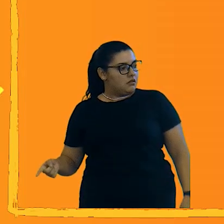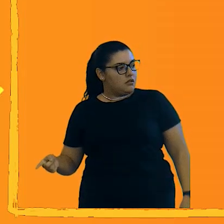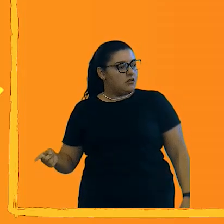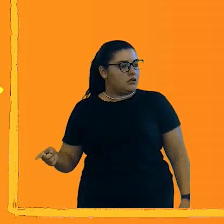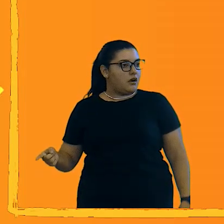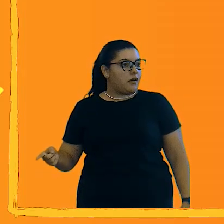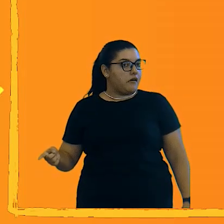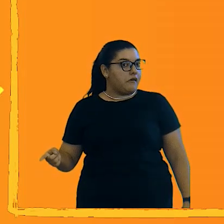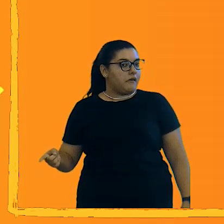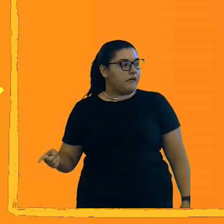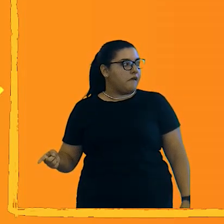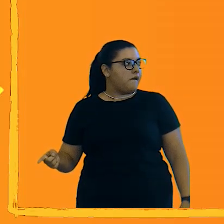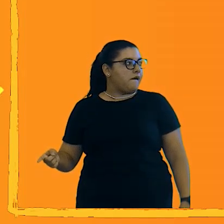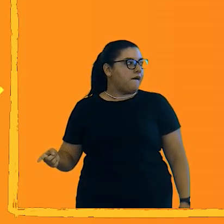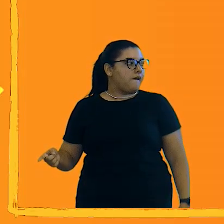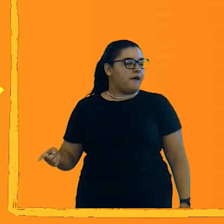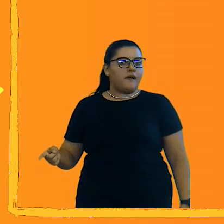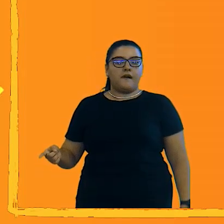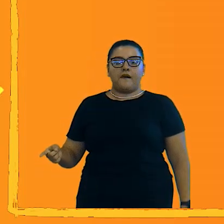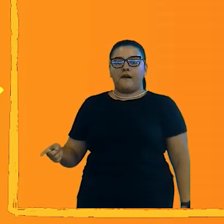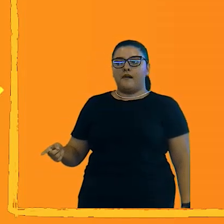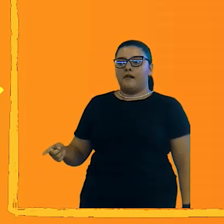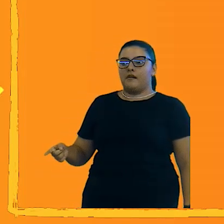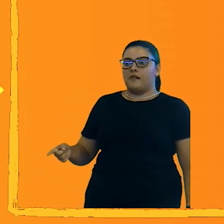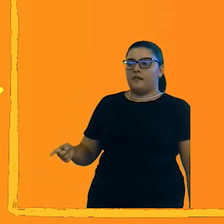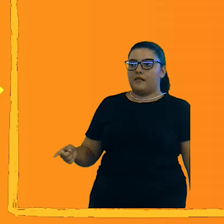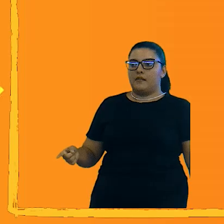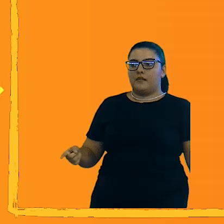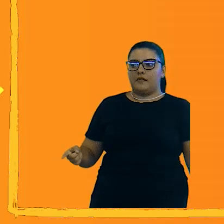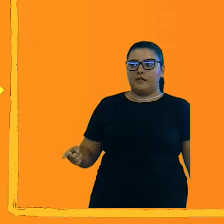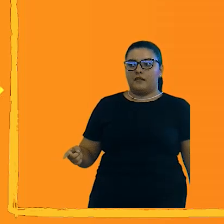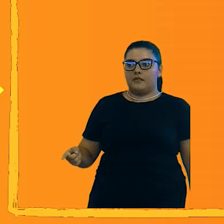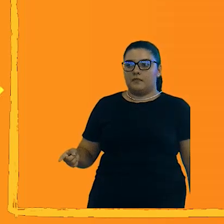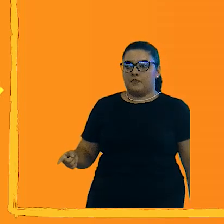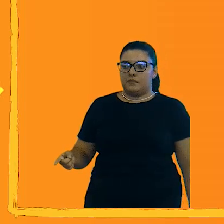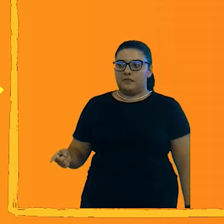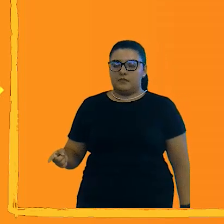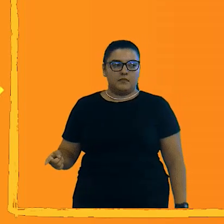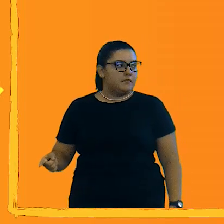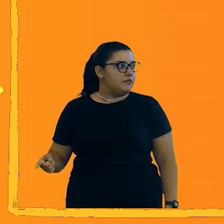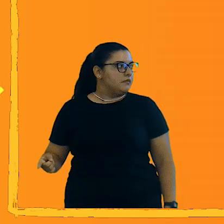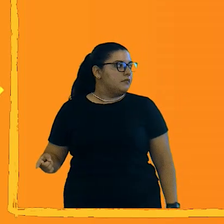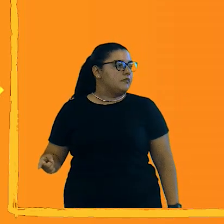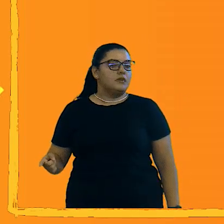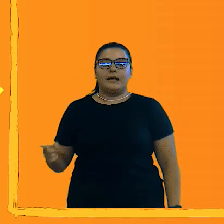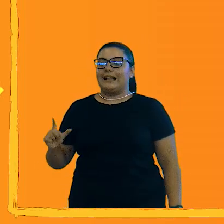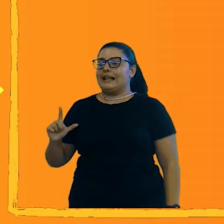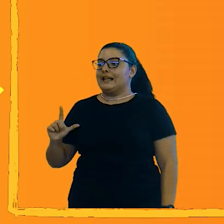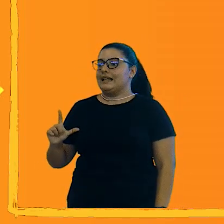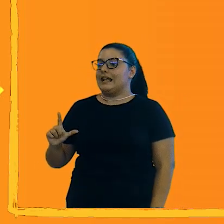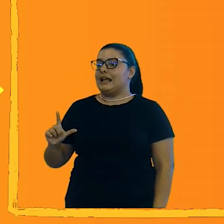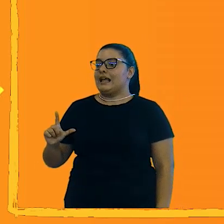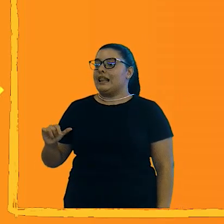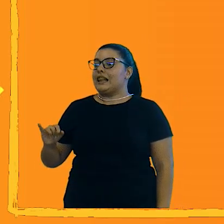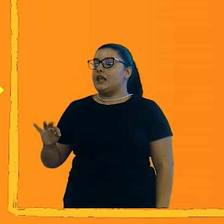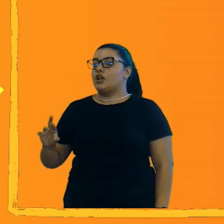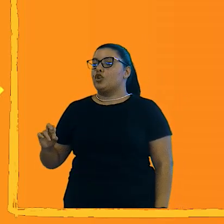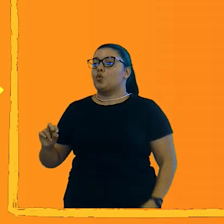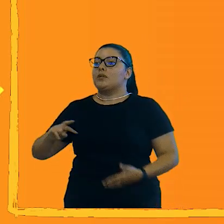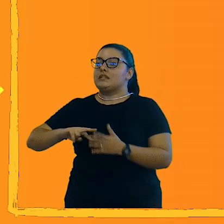volume a padrão a padrão não litro é